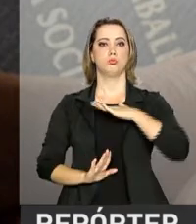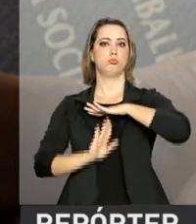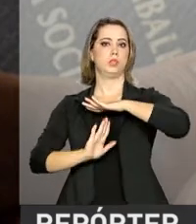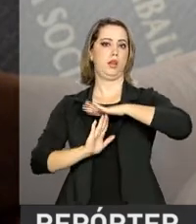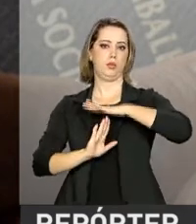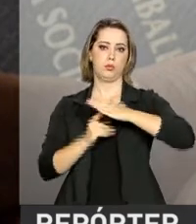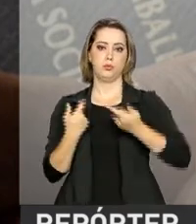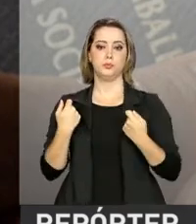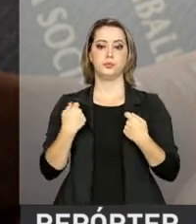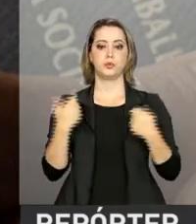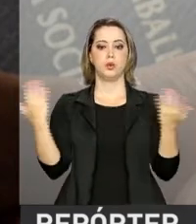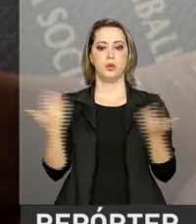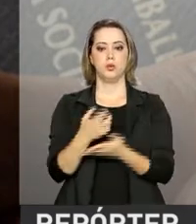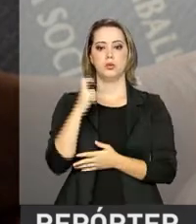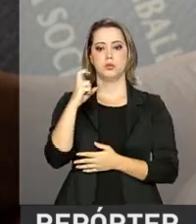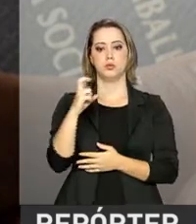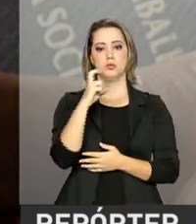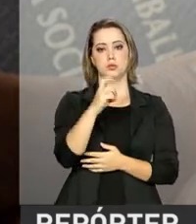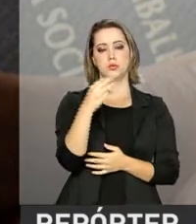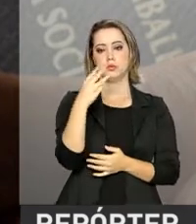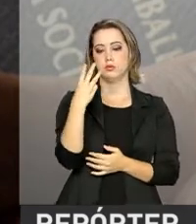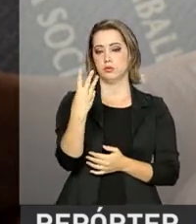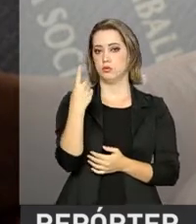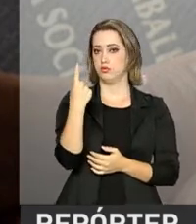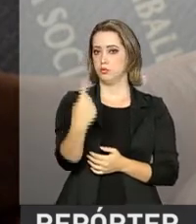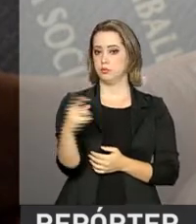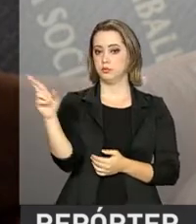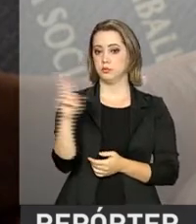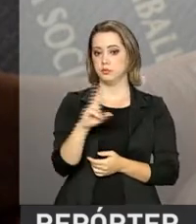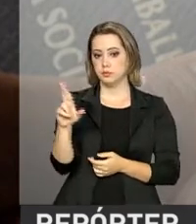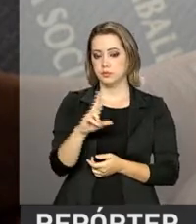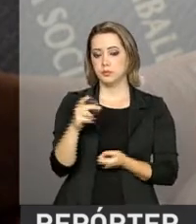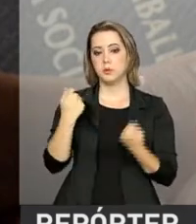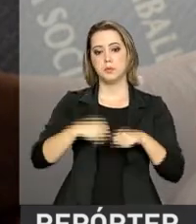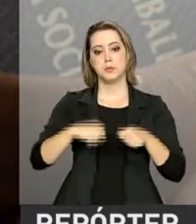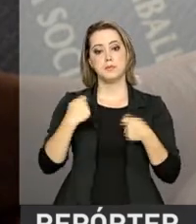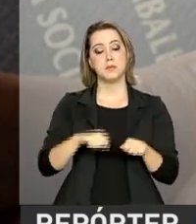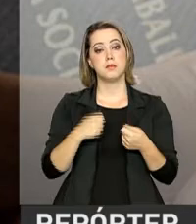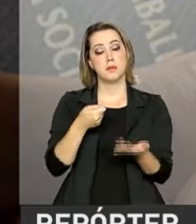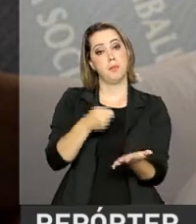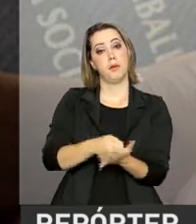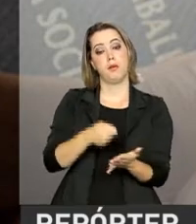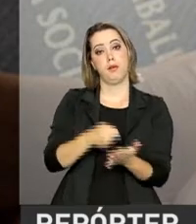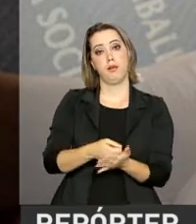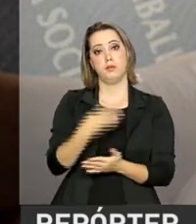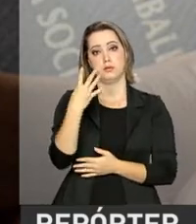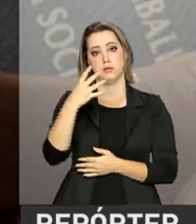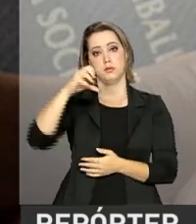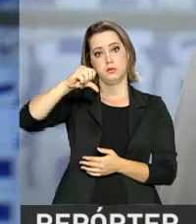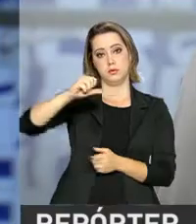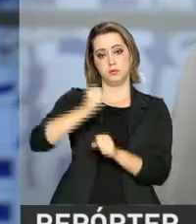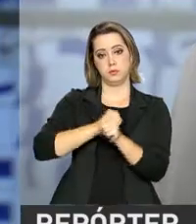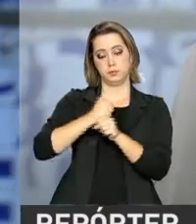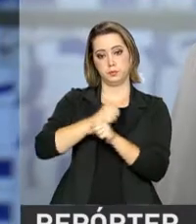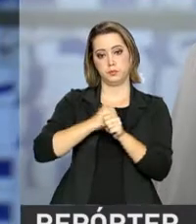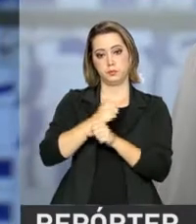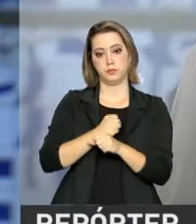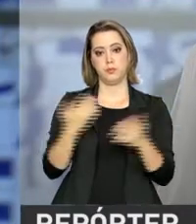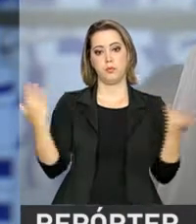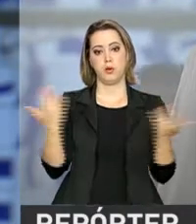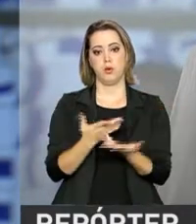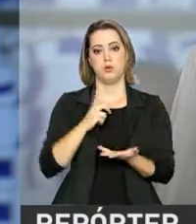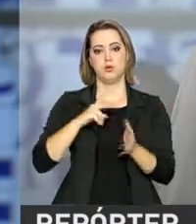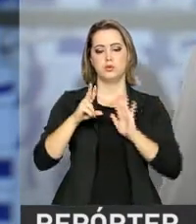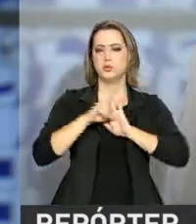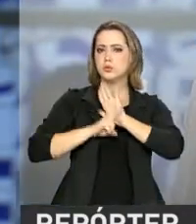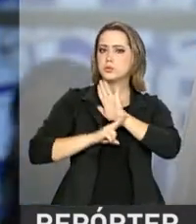que hoje é de cinco mil quinhentos e trinta e um reais terão de contribuir por 49 anos atualmente existem